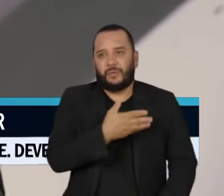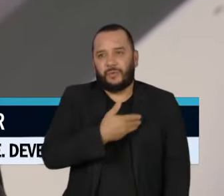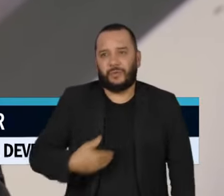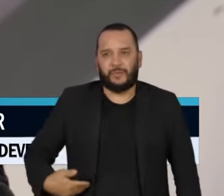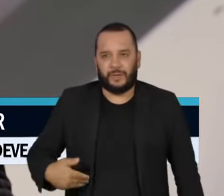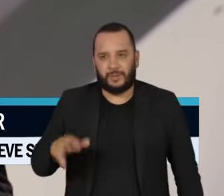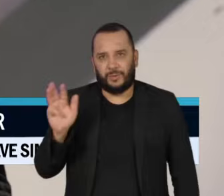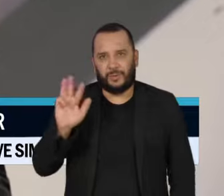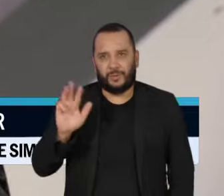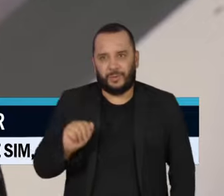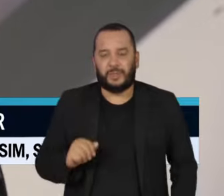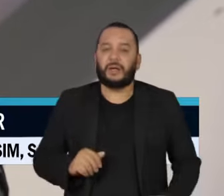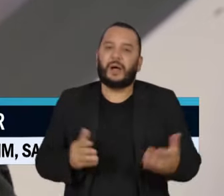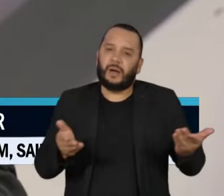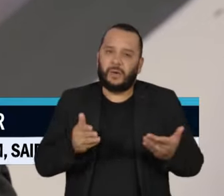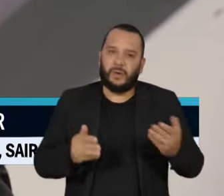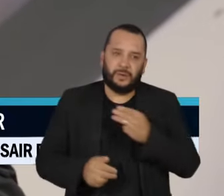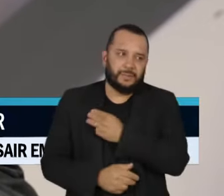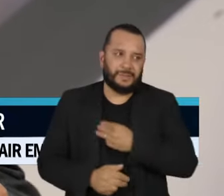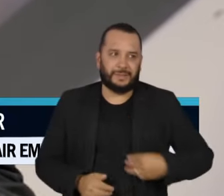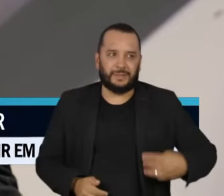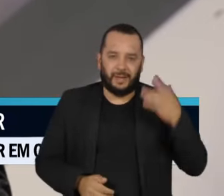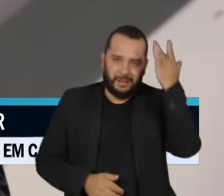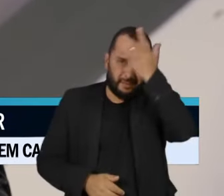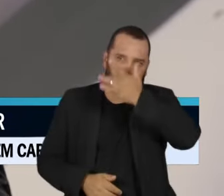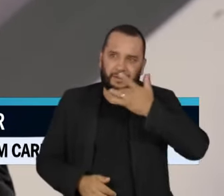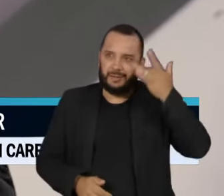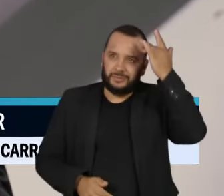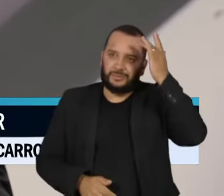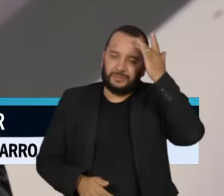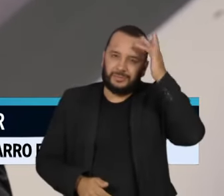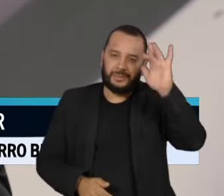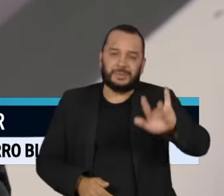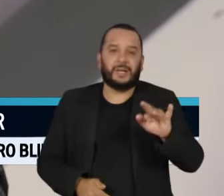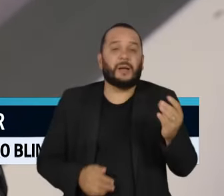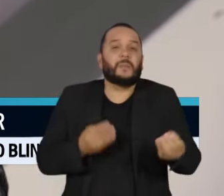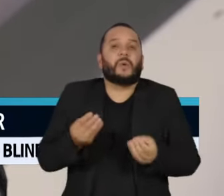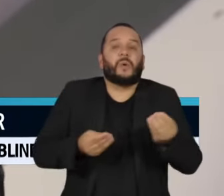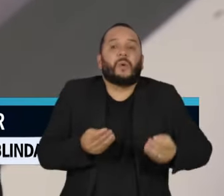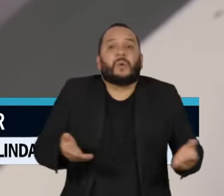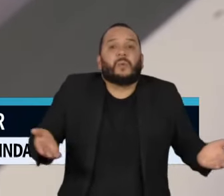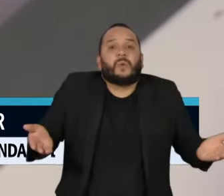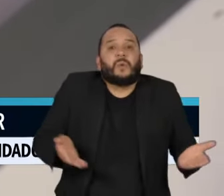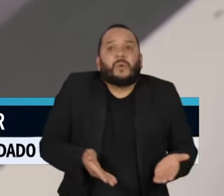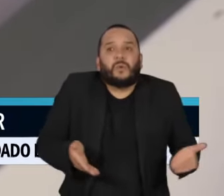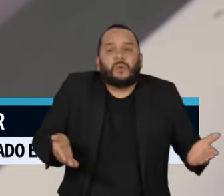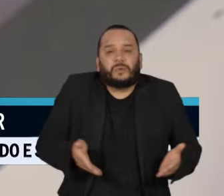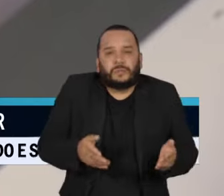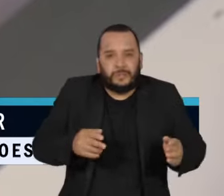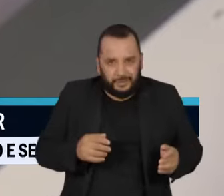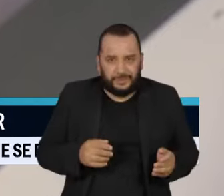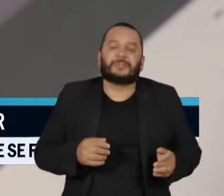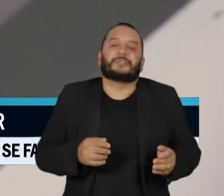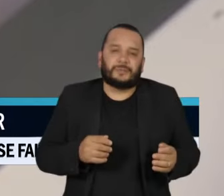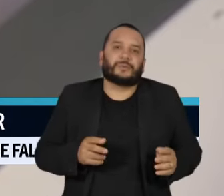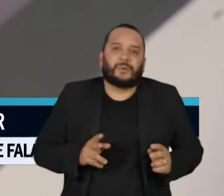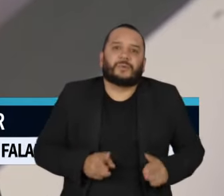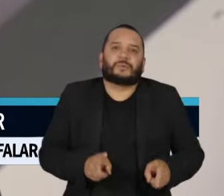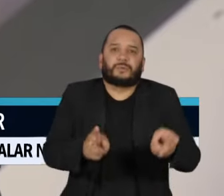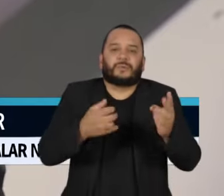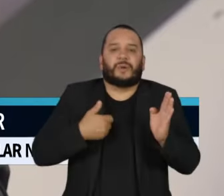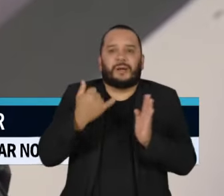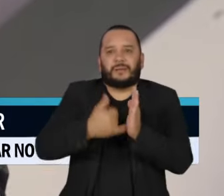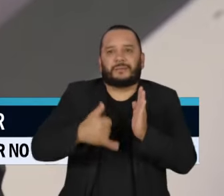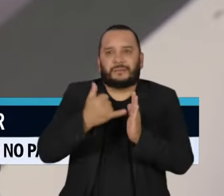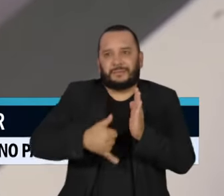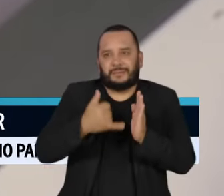novo governo, o ministro Haddad não sabe as condições existentes hoje para que se possa manter essa isenção. Até